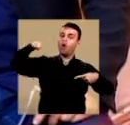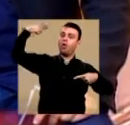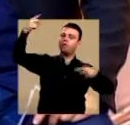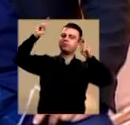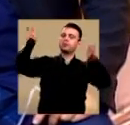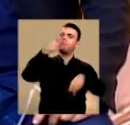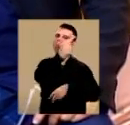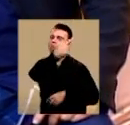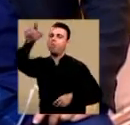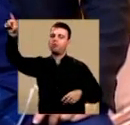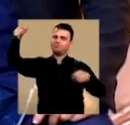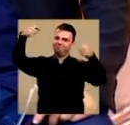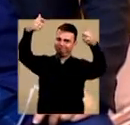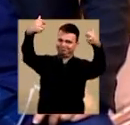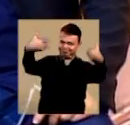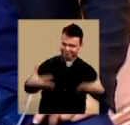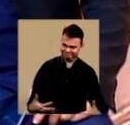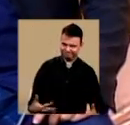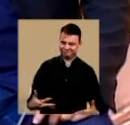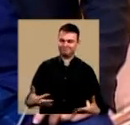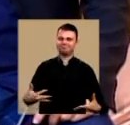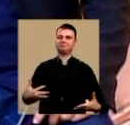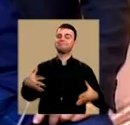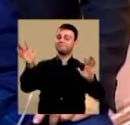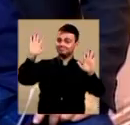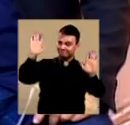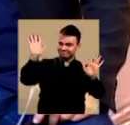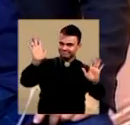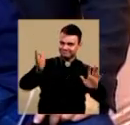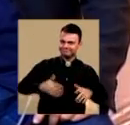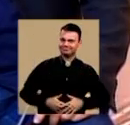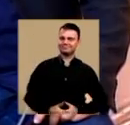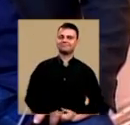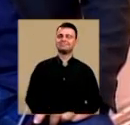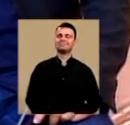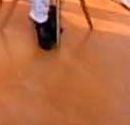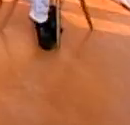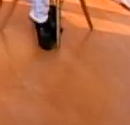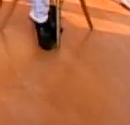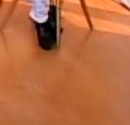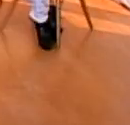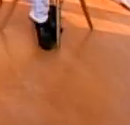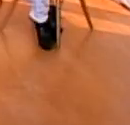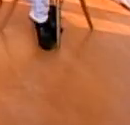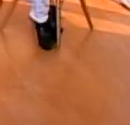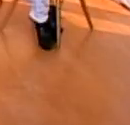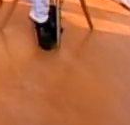volta na semana que vem com outro tema bacana aí para vocês. Até mais. Tchau.